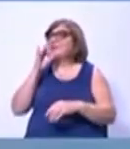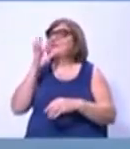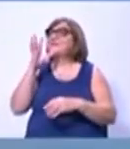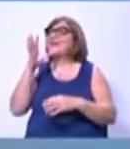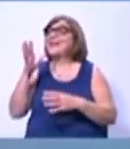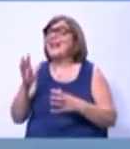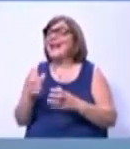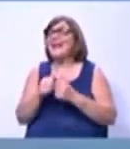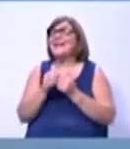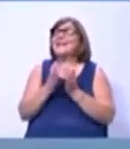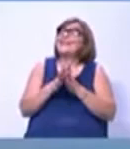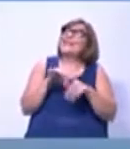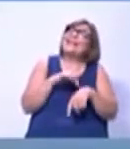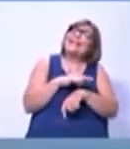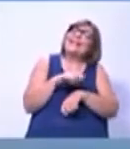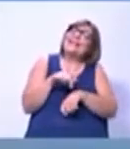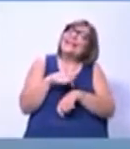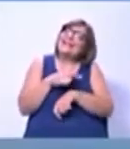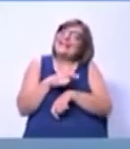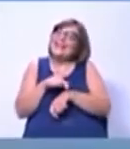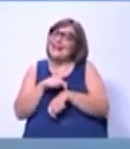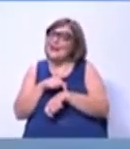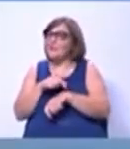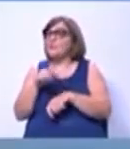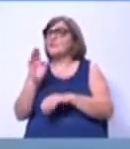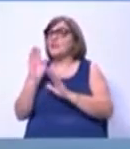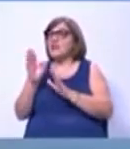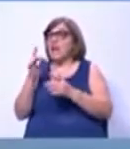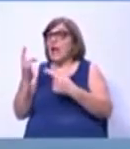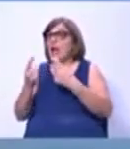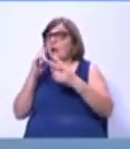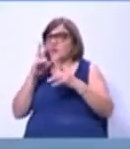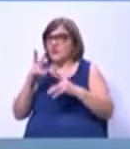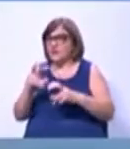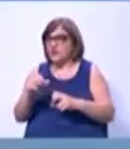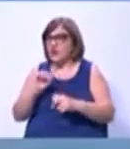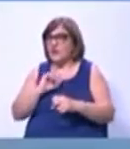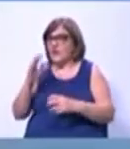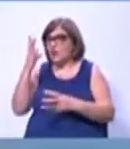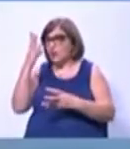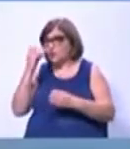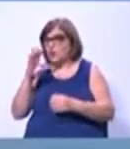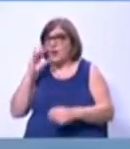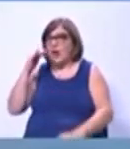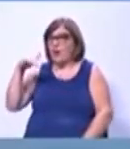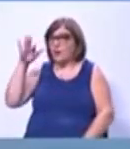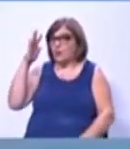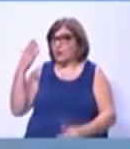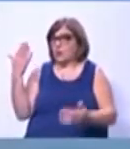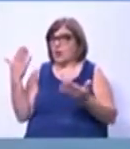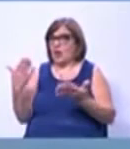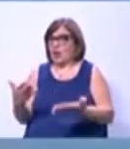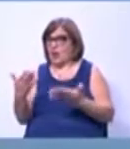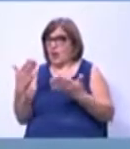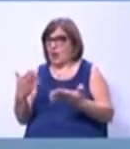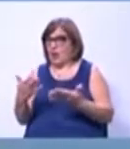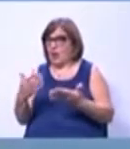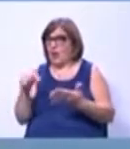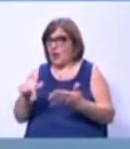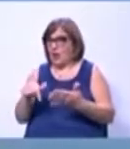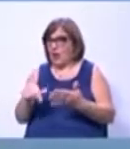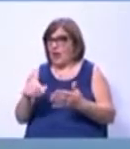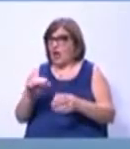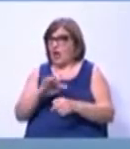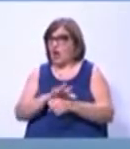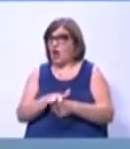com todo o tempo. Mas é curioso, saíram já algumas investigações sobre o sono dos adultos relativos a esta época de